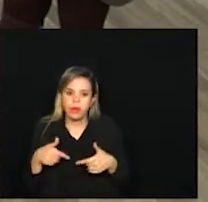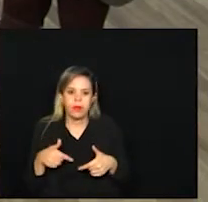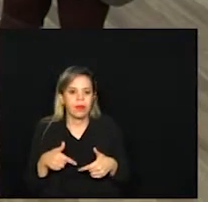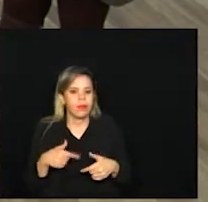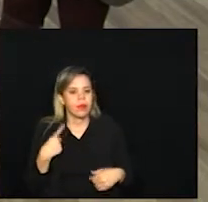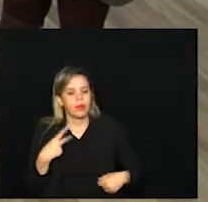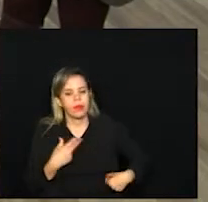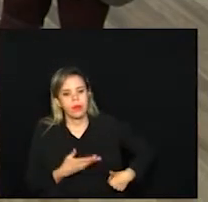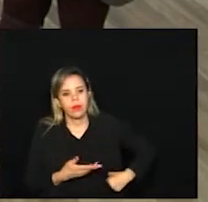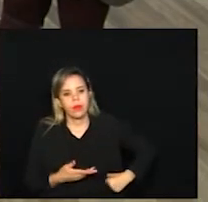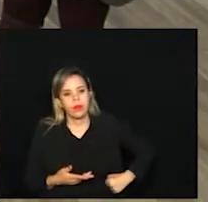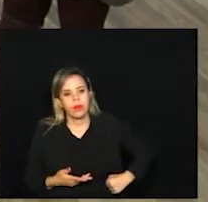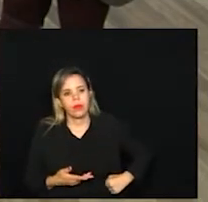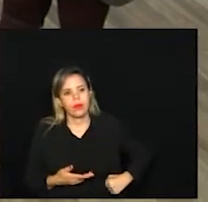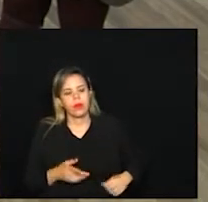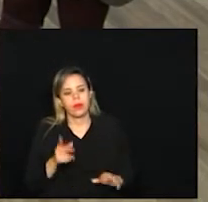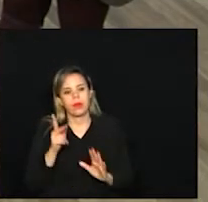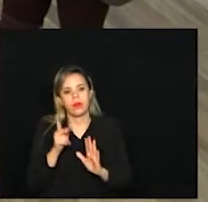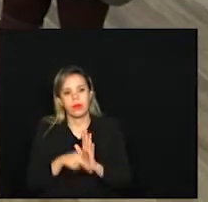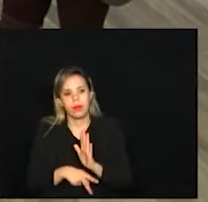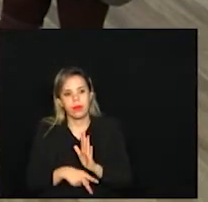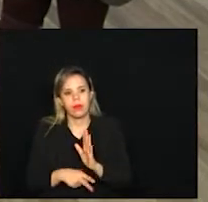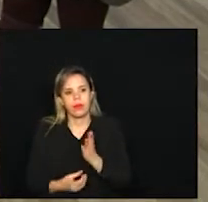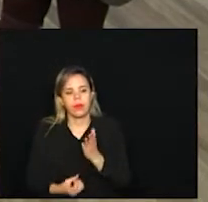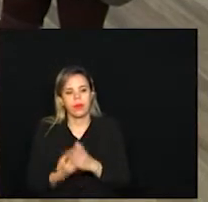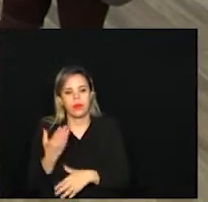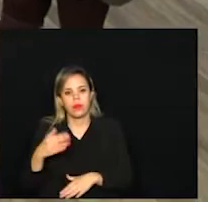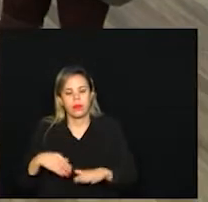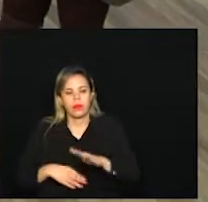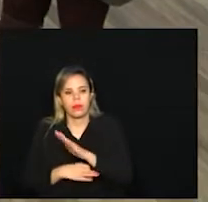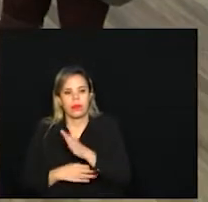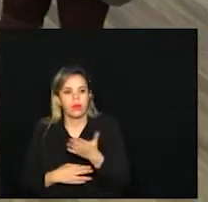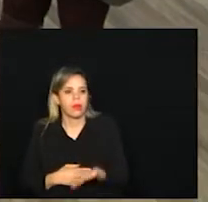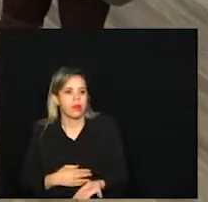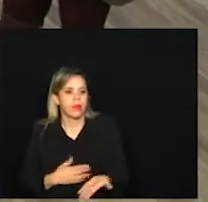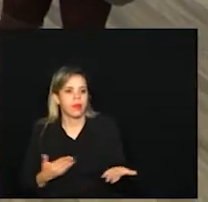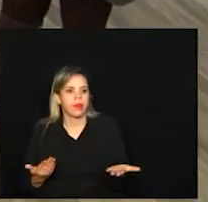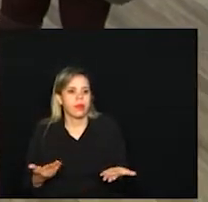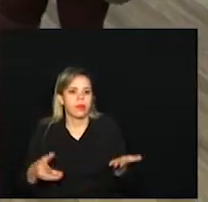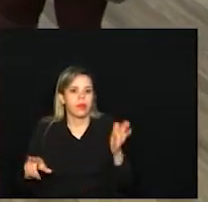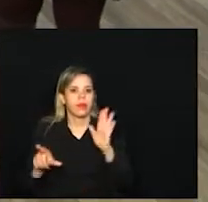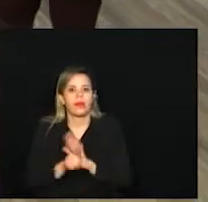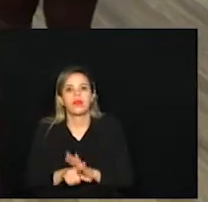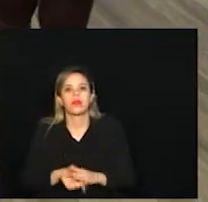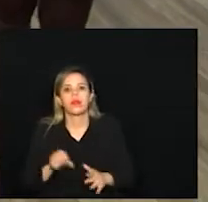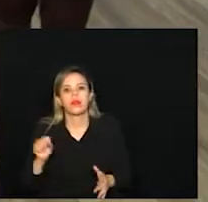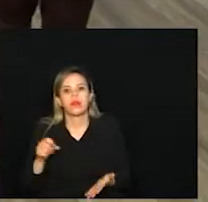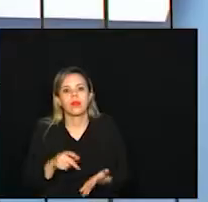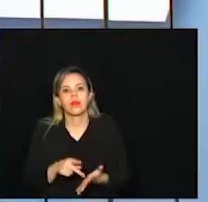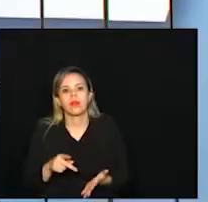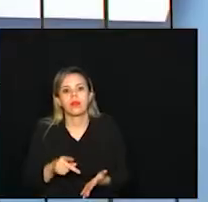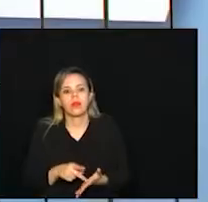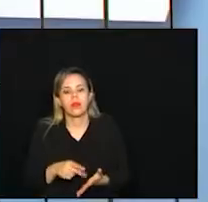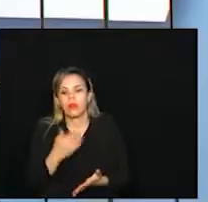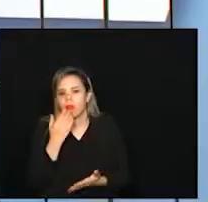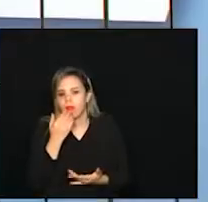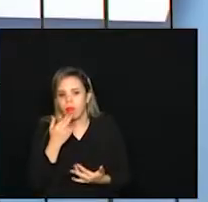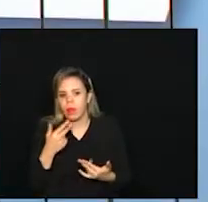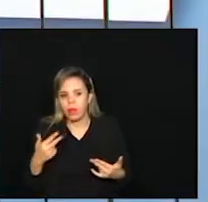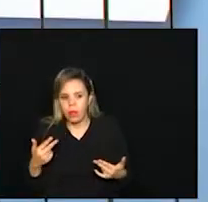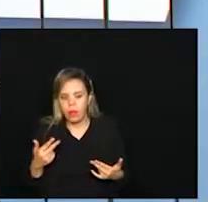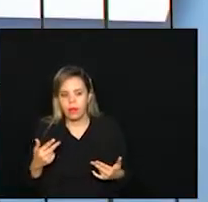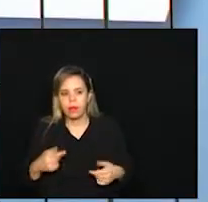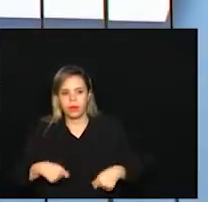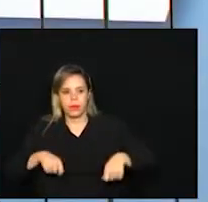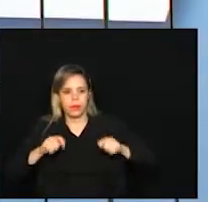trabalho dos parlamentares um projeto que surgiu aqui no legislativo e agora é lei É isso mesmo Olha a ração